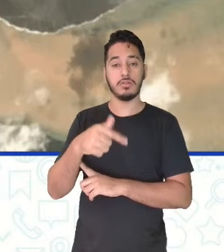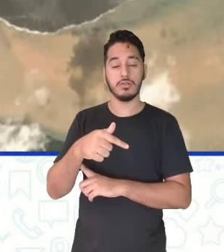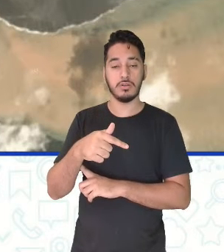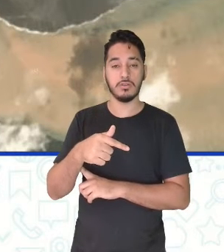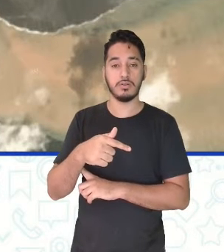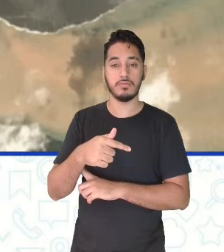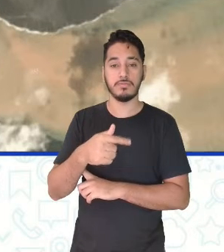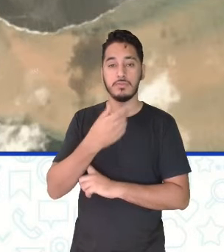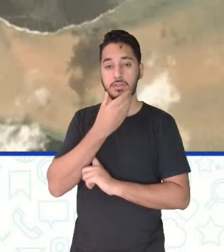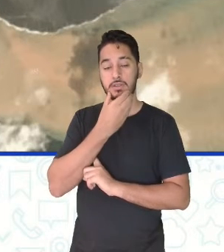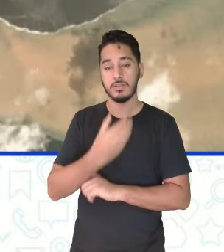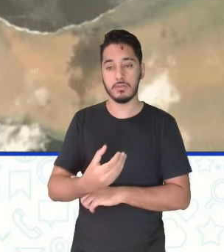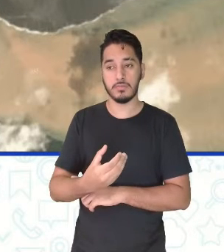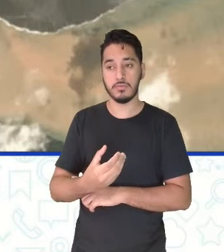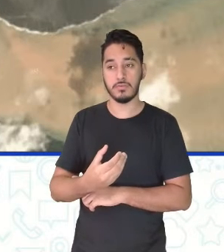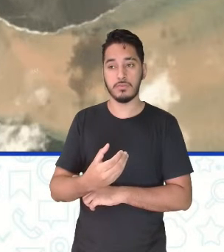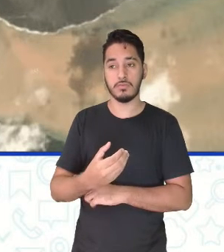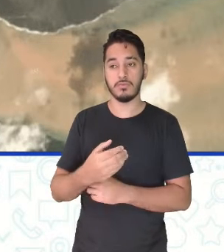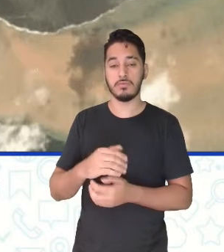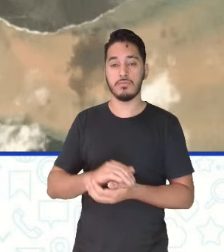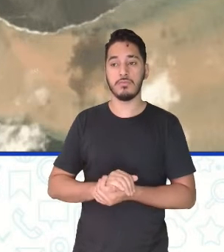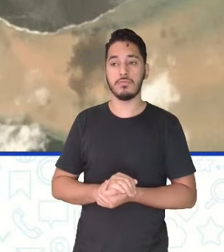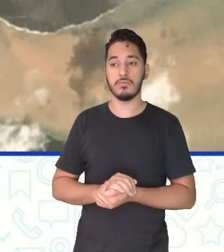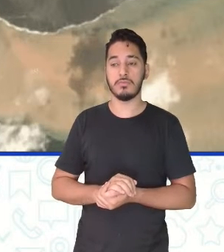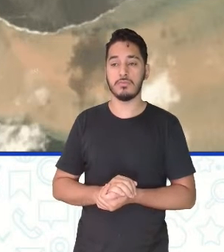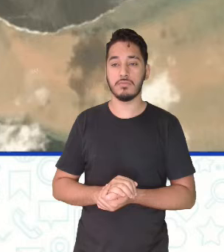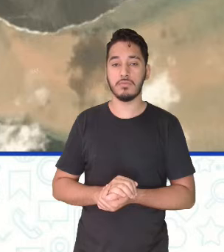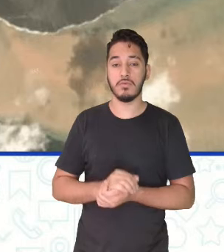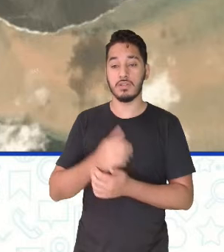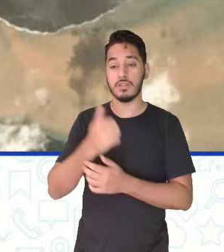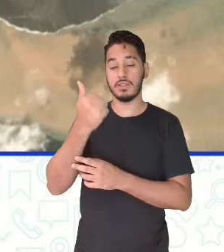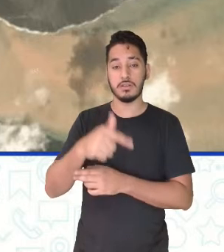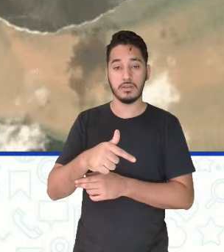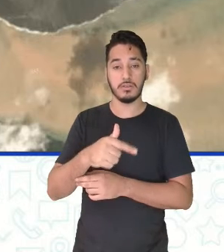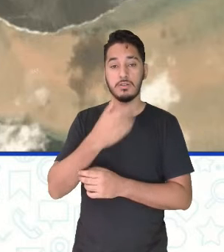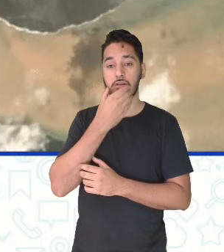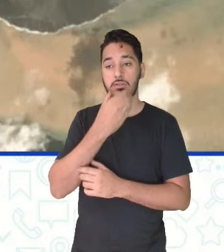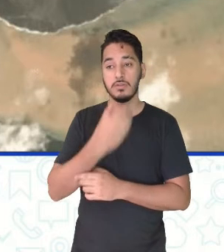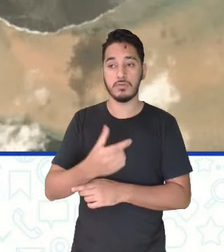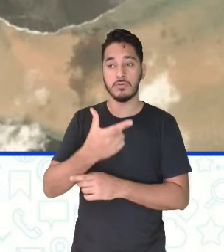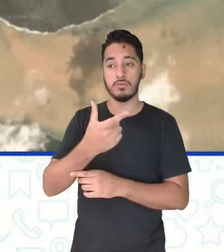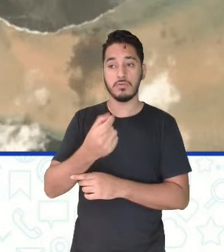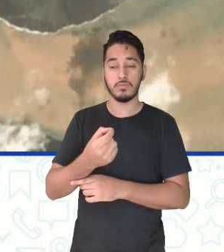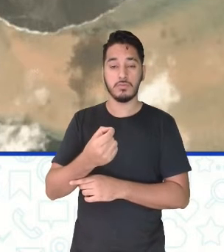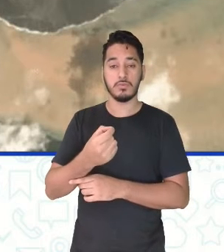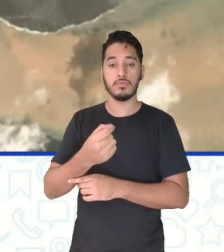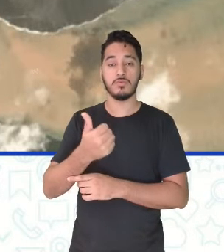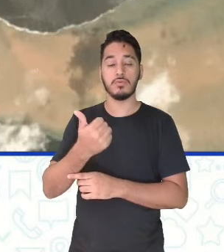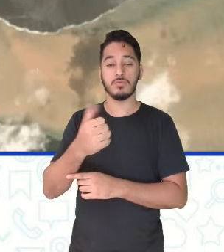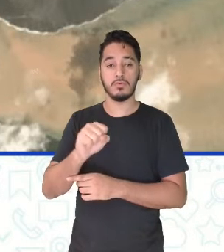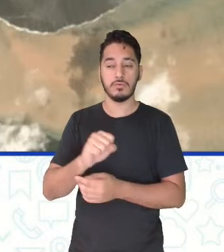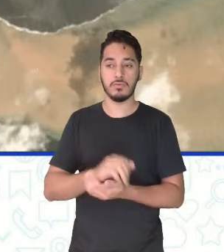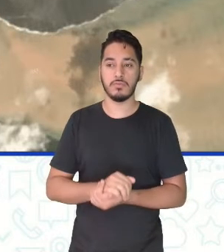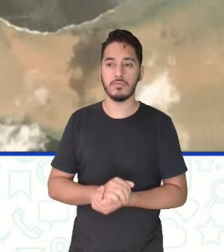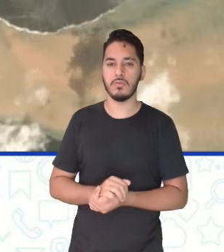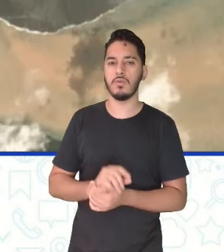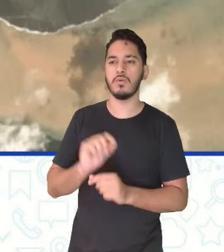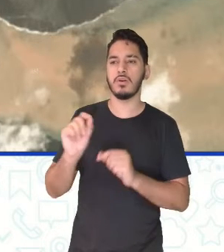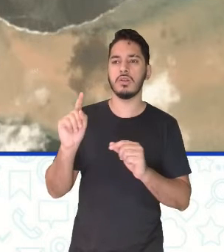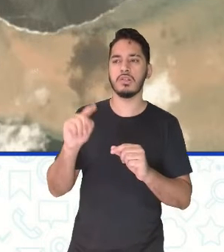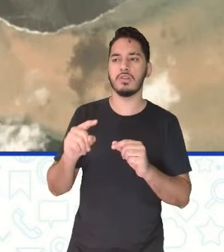de 2018. Ele já estava ali começando a se agitar, todo aquele processo interno